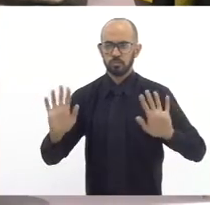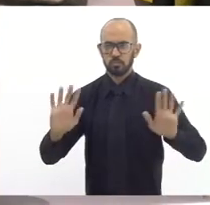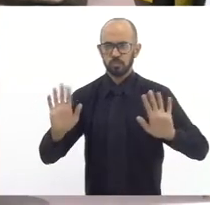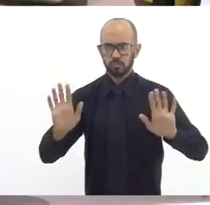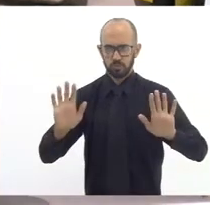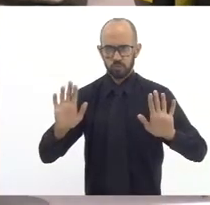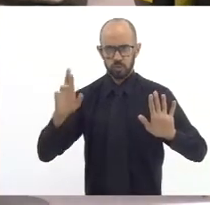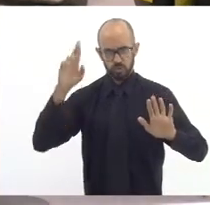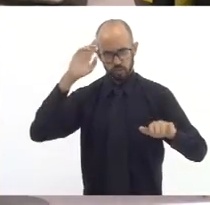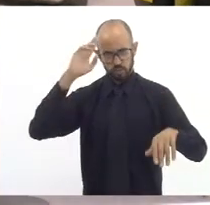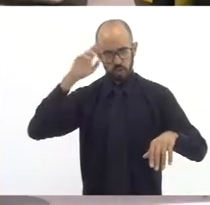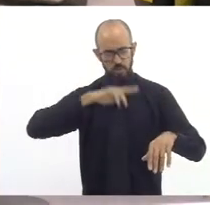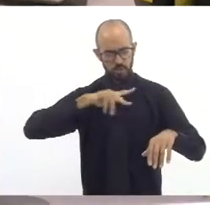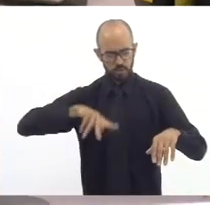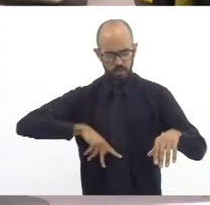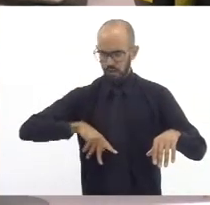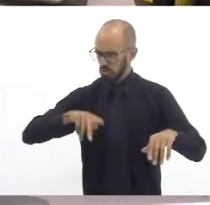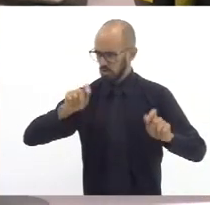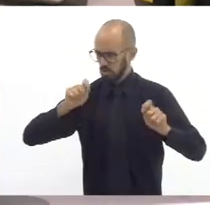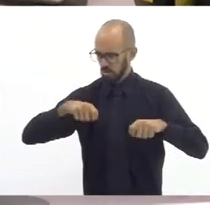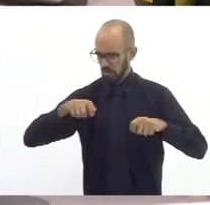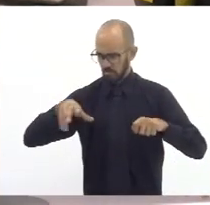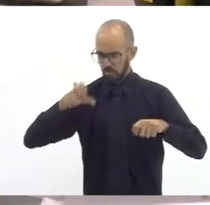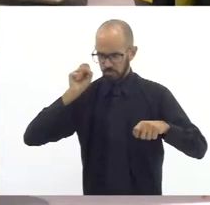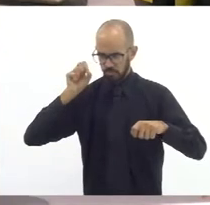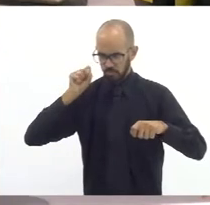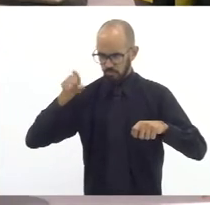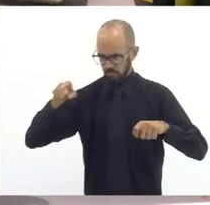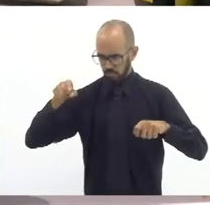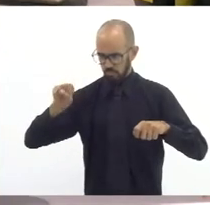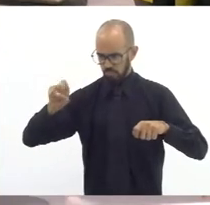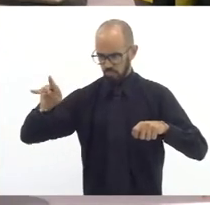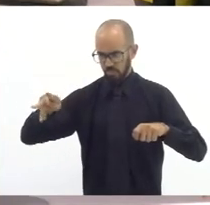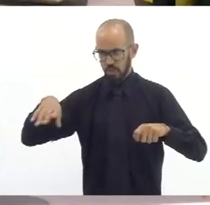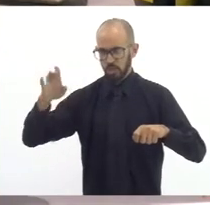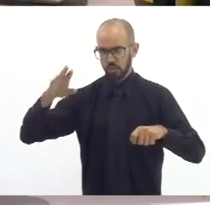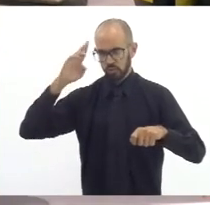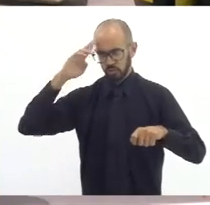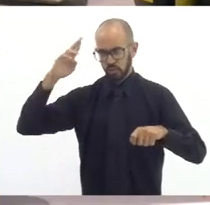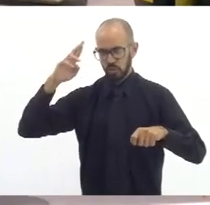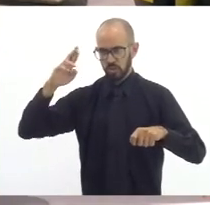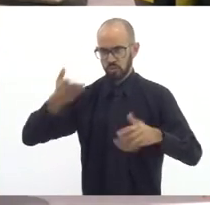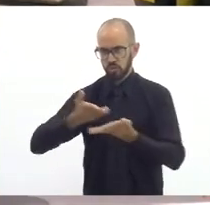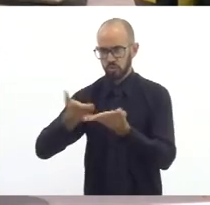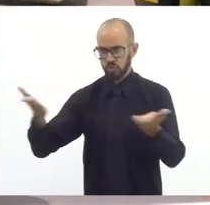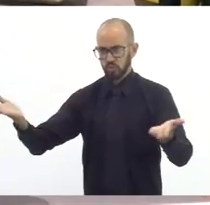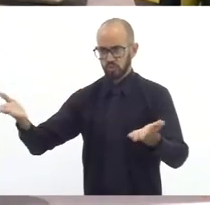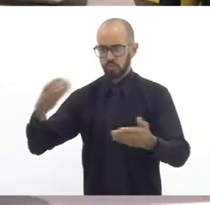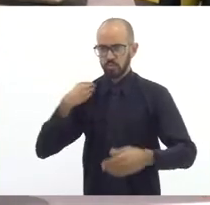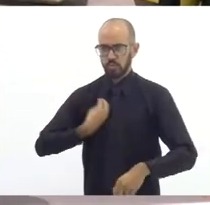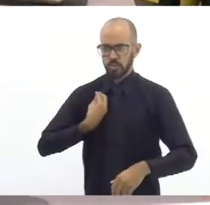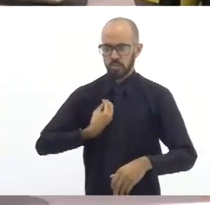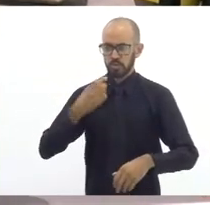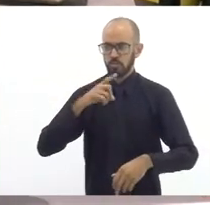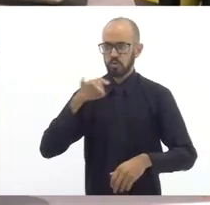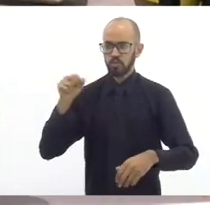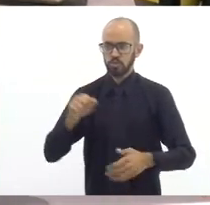Senhora presidente, senhoras deputadas, senhoras e senhores, bom dia.